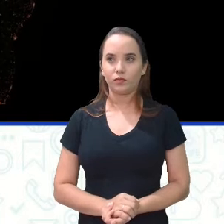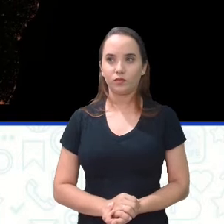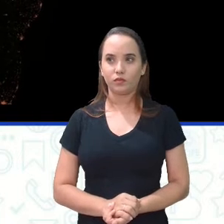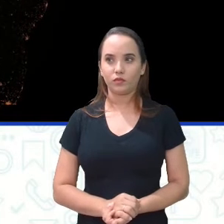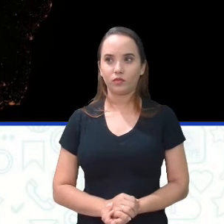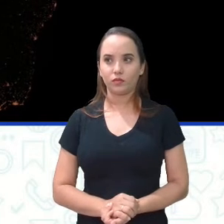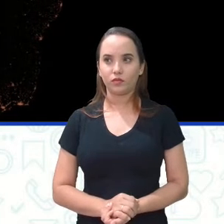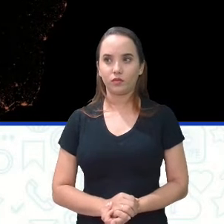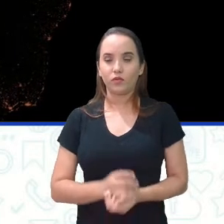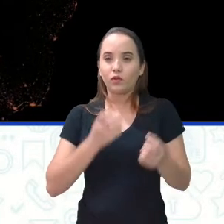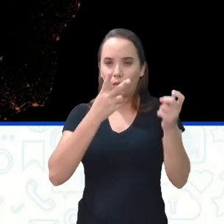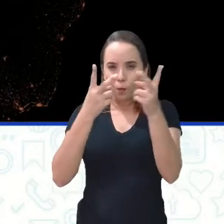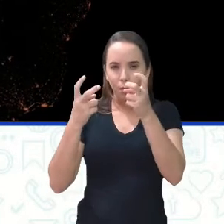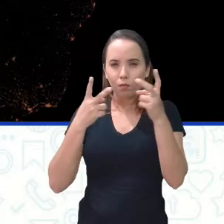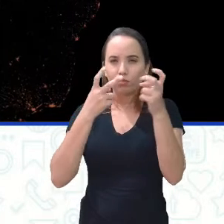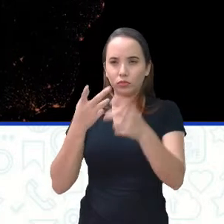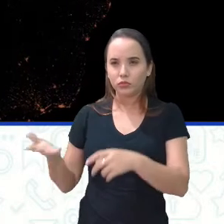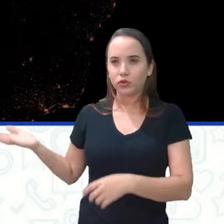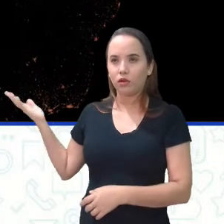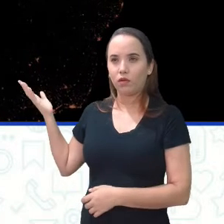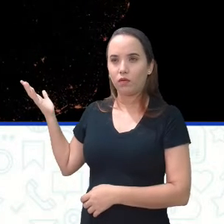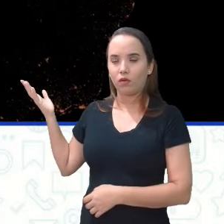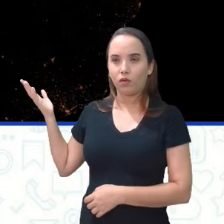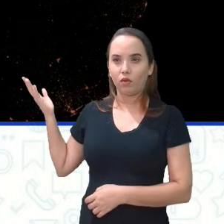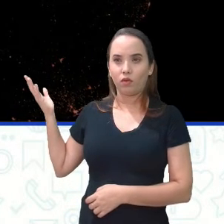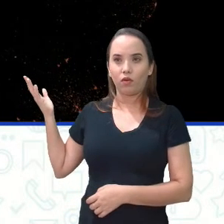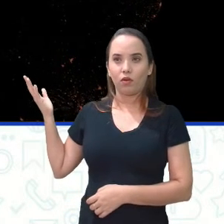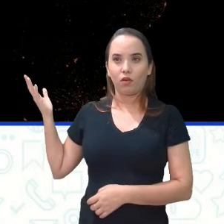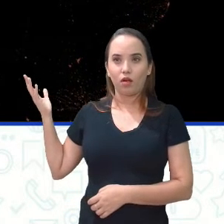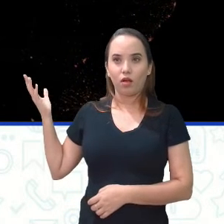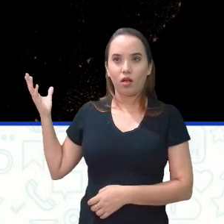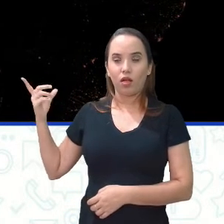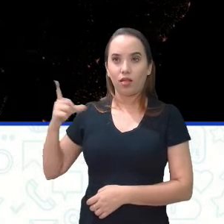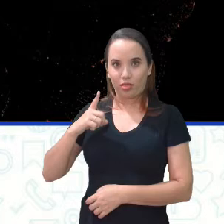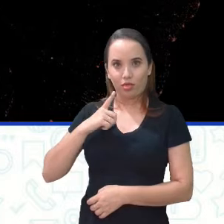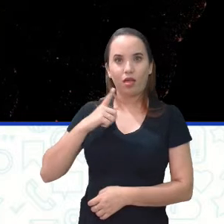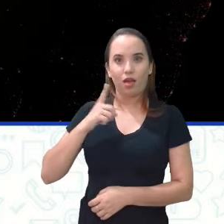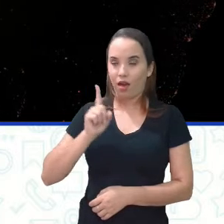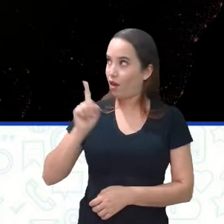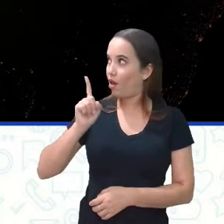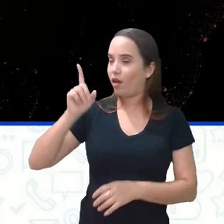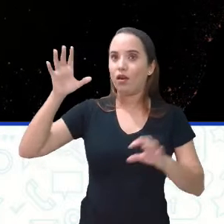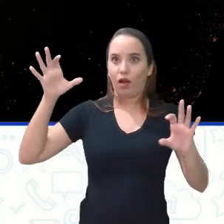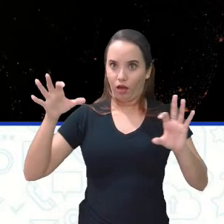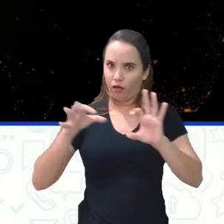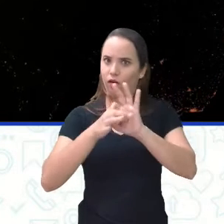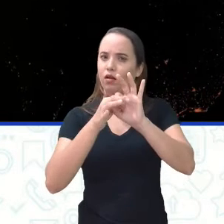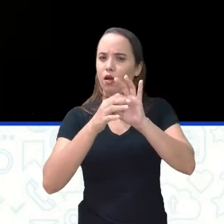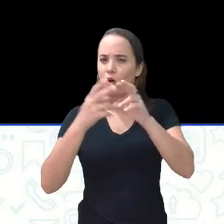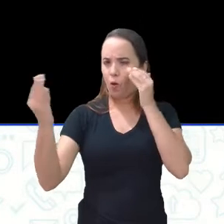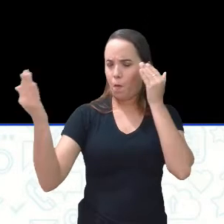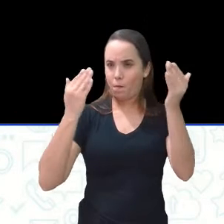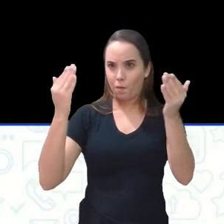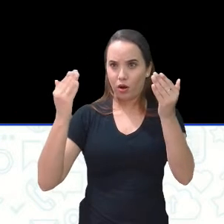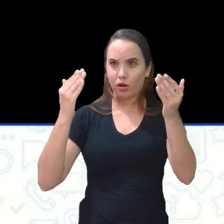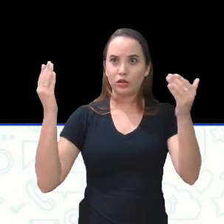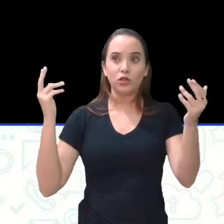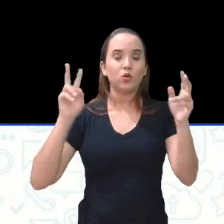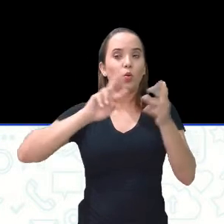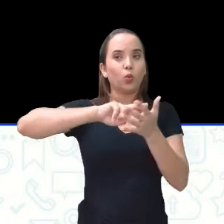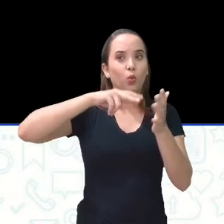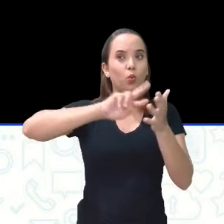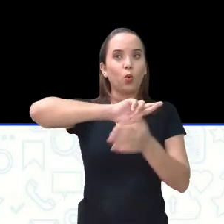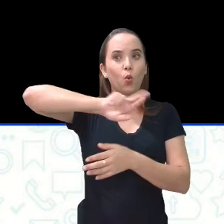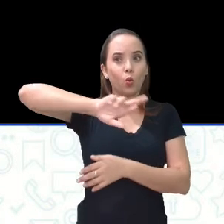Então, observem, vejam, em relação aí ao eclipse solar. Vamos ver agora o eclipse